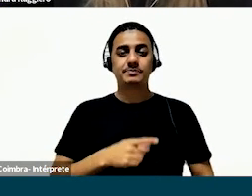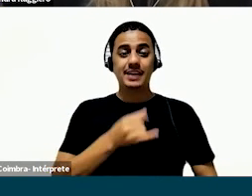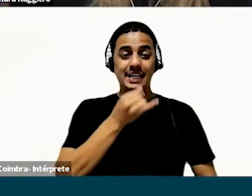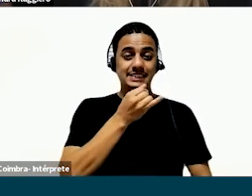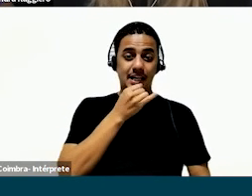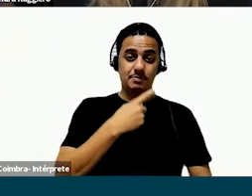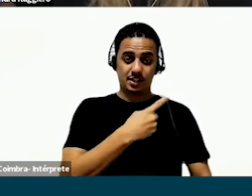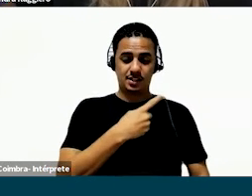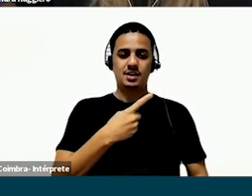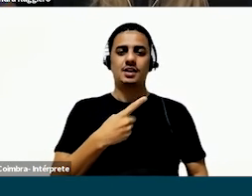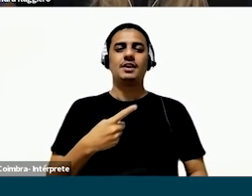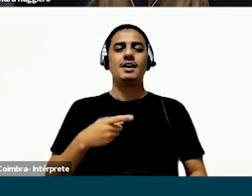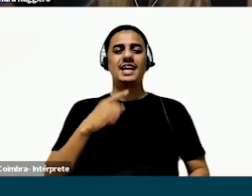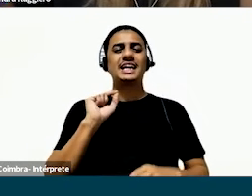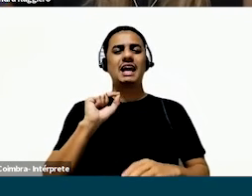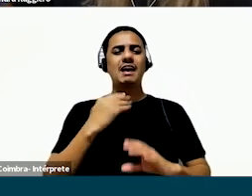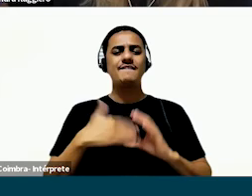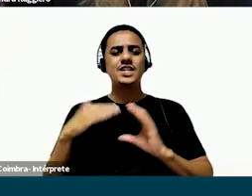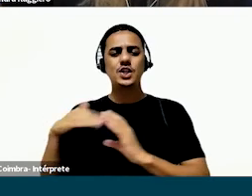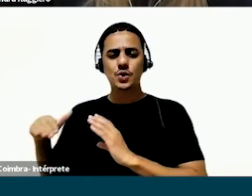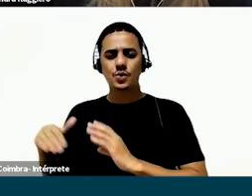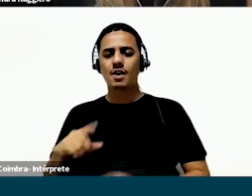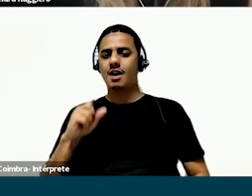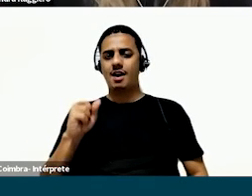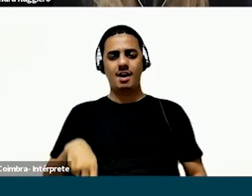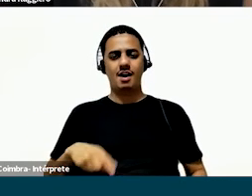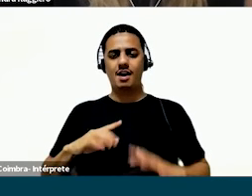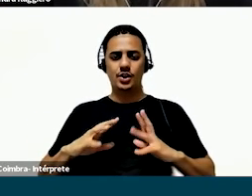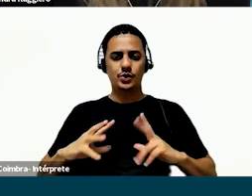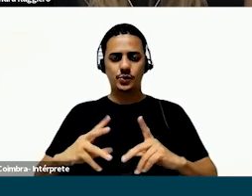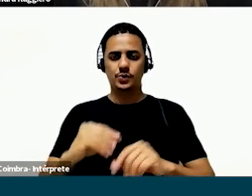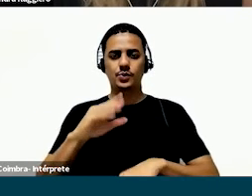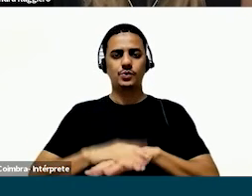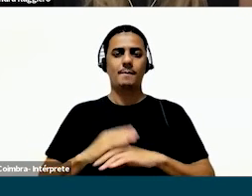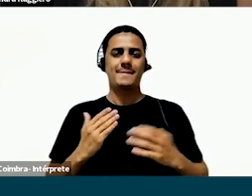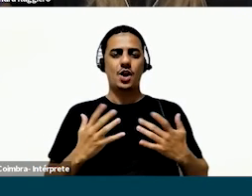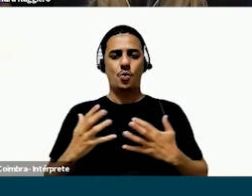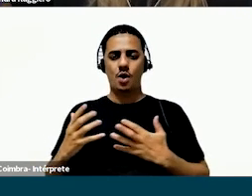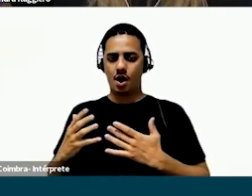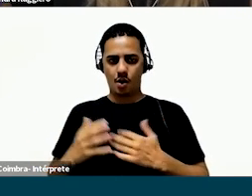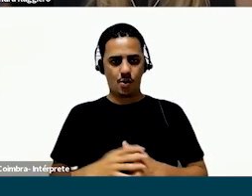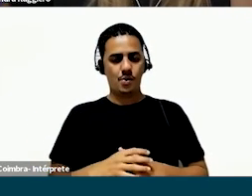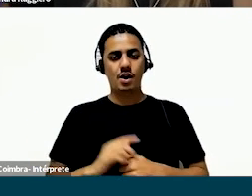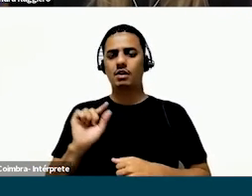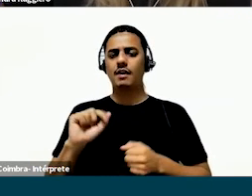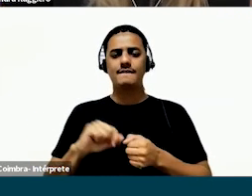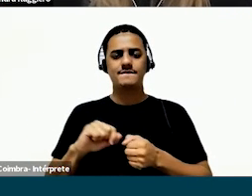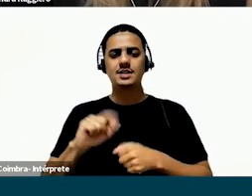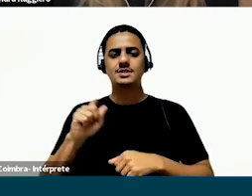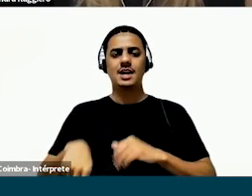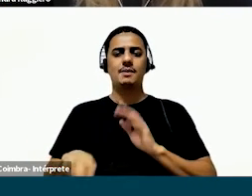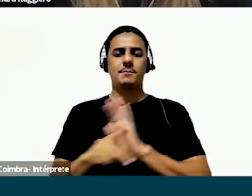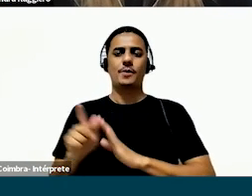gerente. Aqui, nesse caso dessa instituição, esse envio ele era totalmente manual,